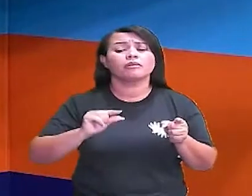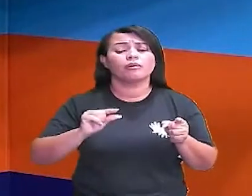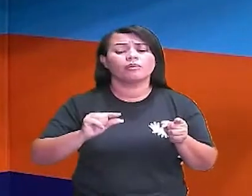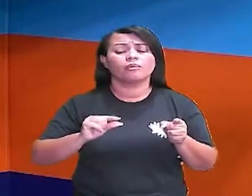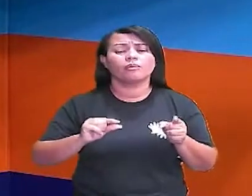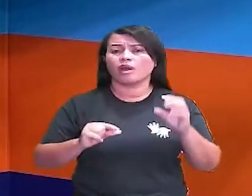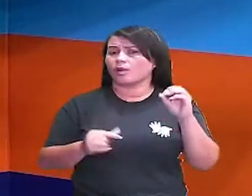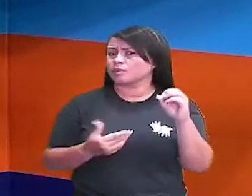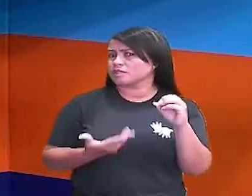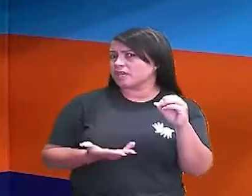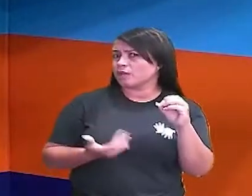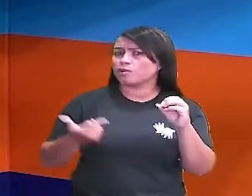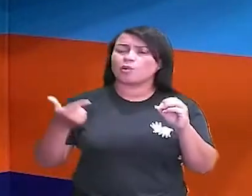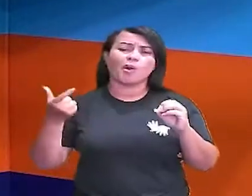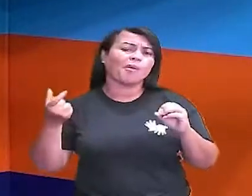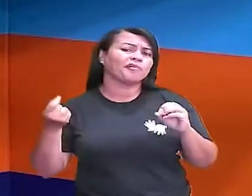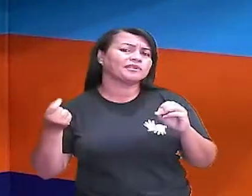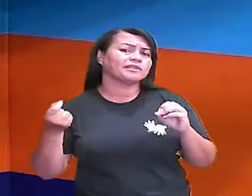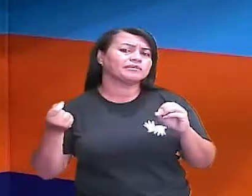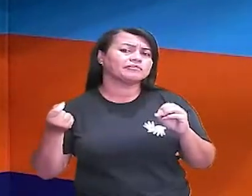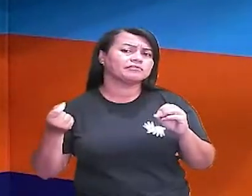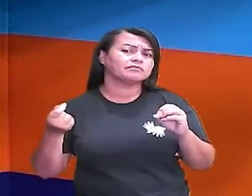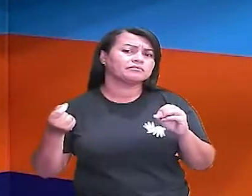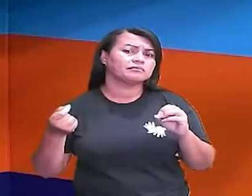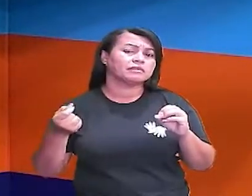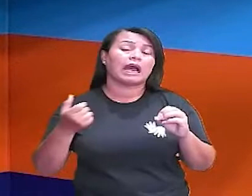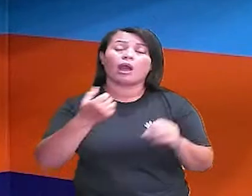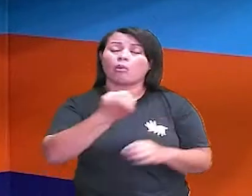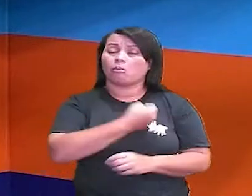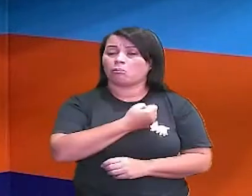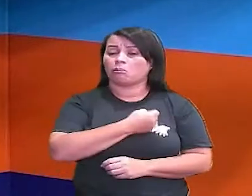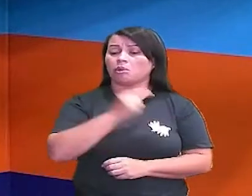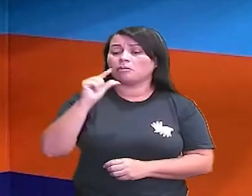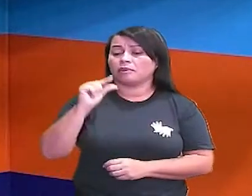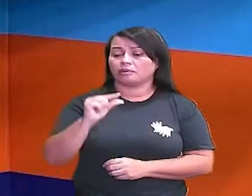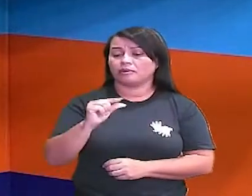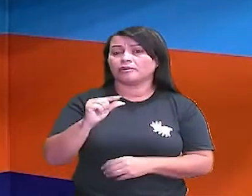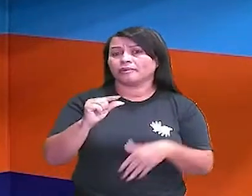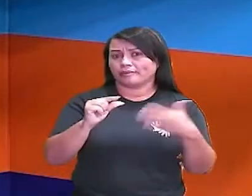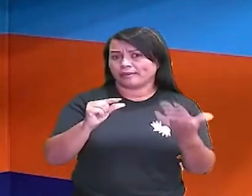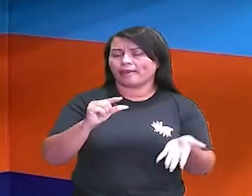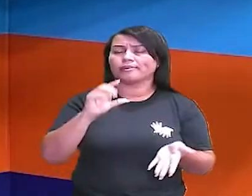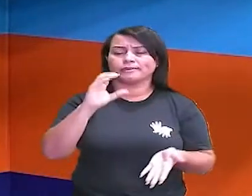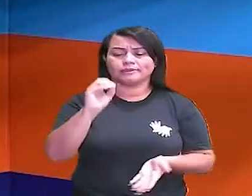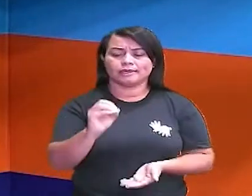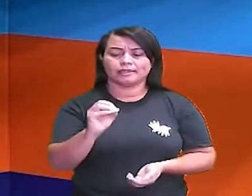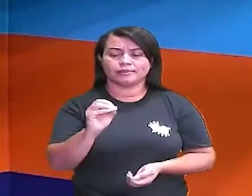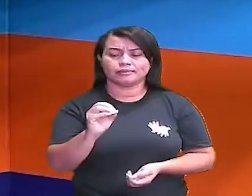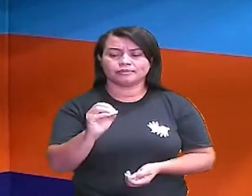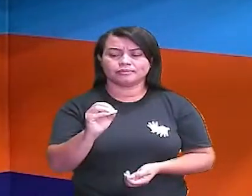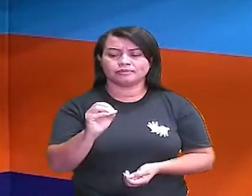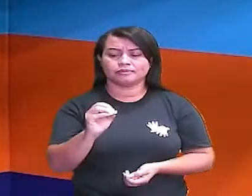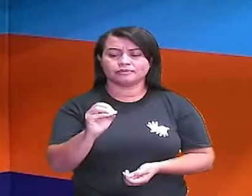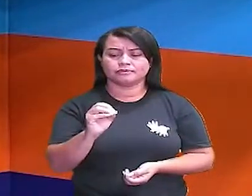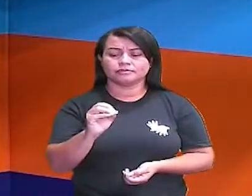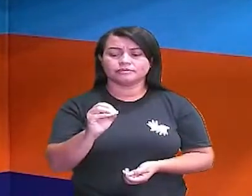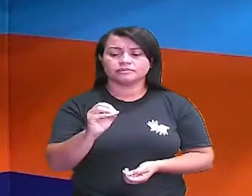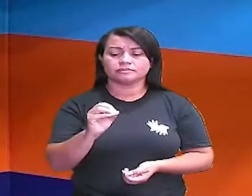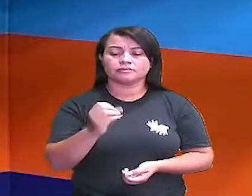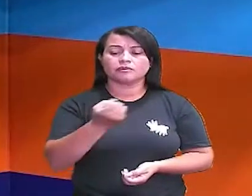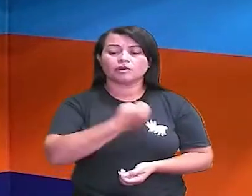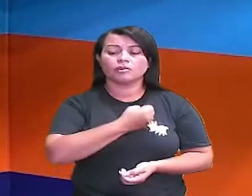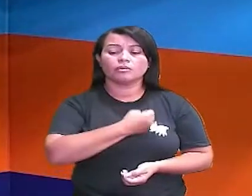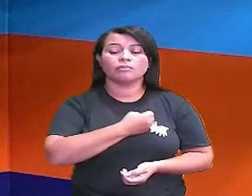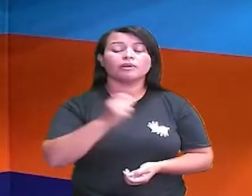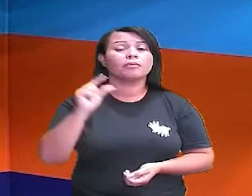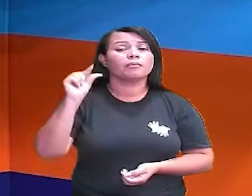o 0 ou será o 20? Bom, o menor número que a gente tem aqui é o 0, não é isso? Então, o menor